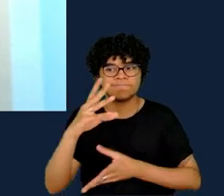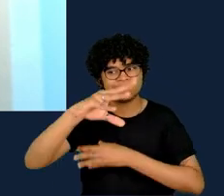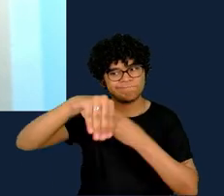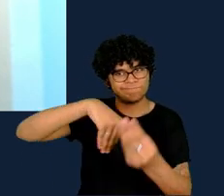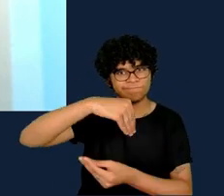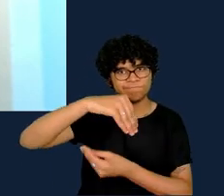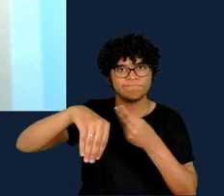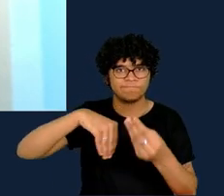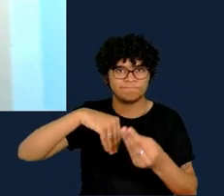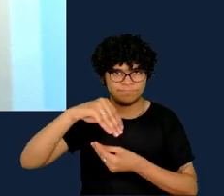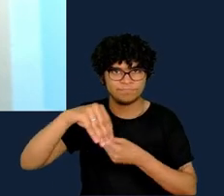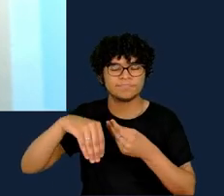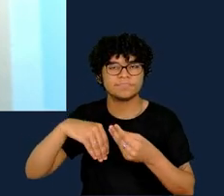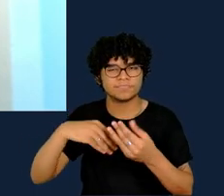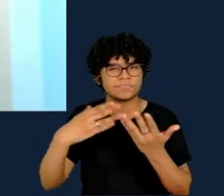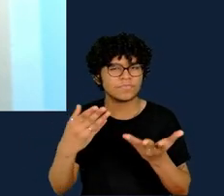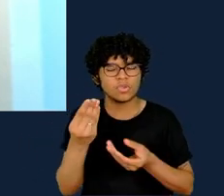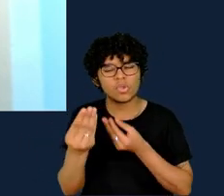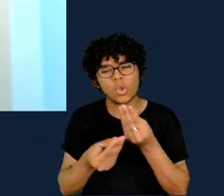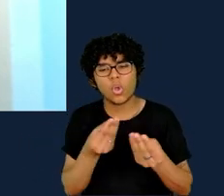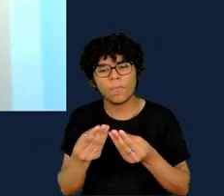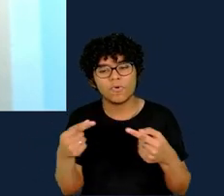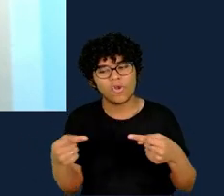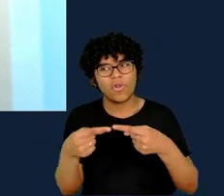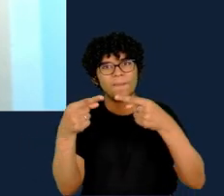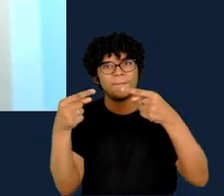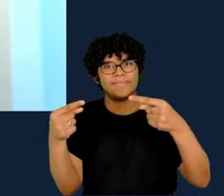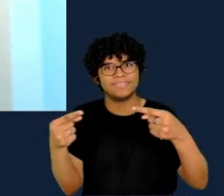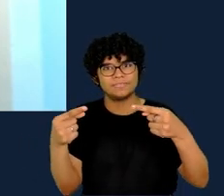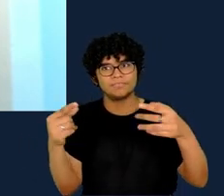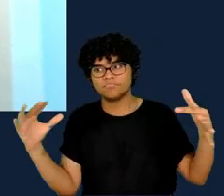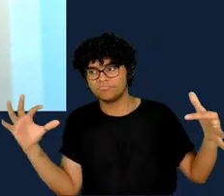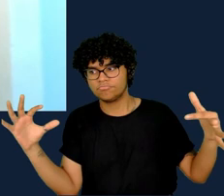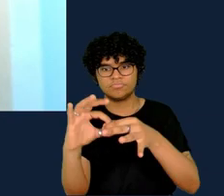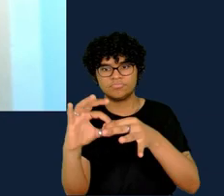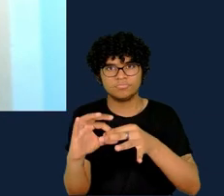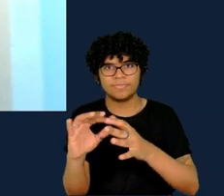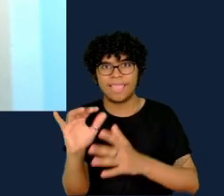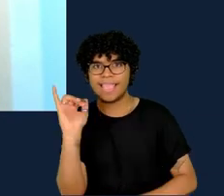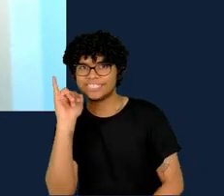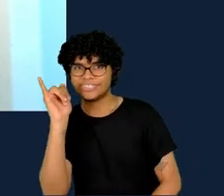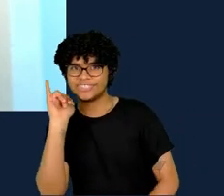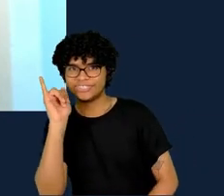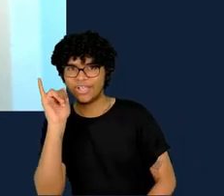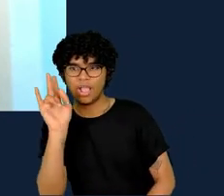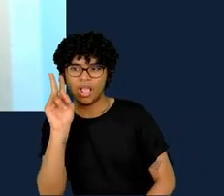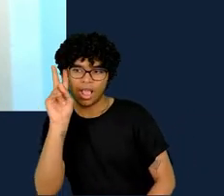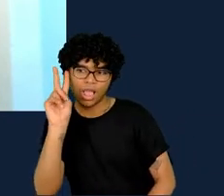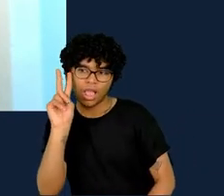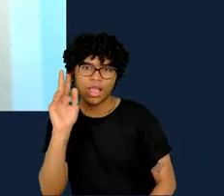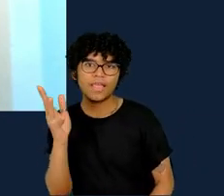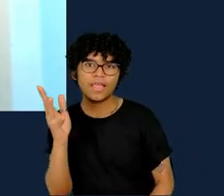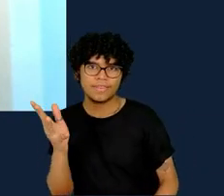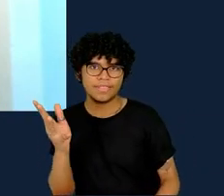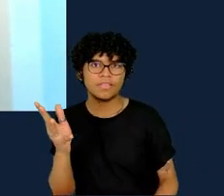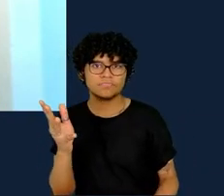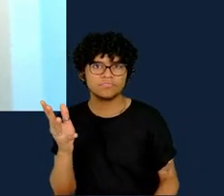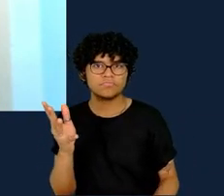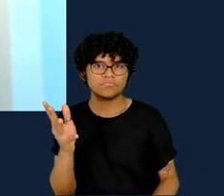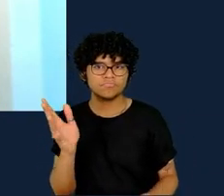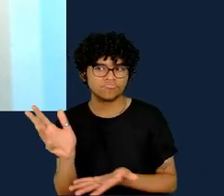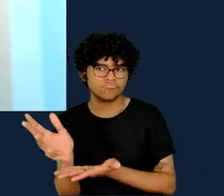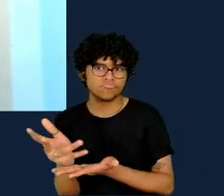camadas, né? Como é que você combina, né, uma coleção de histórias, que poderia ser uma coleção, né, de